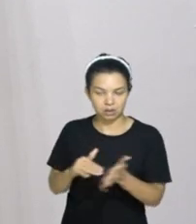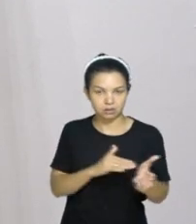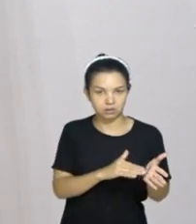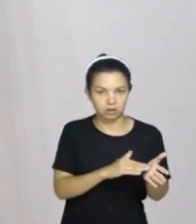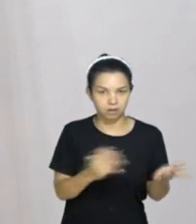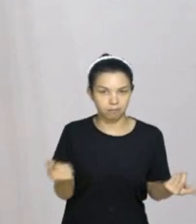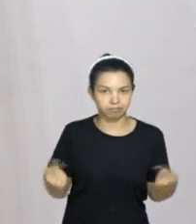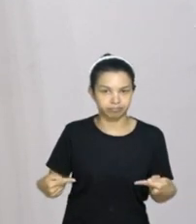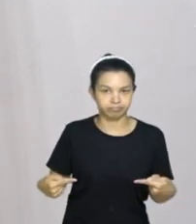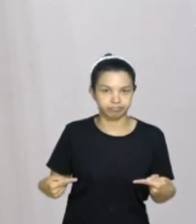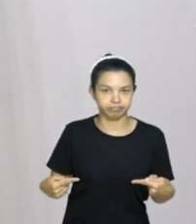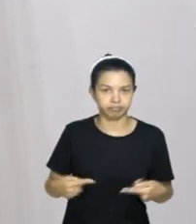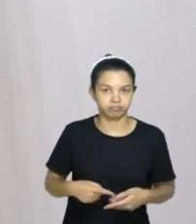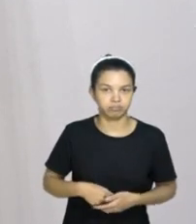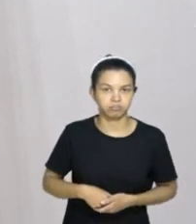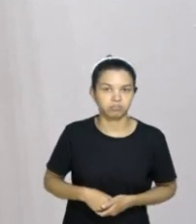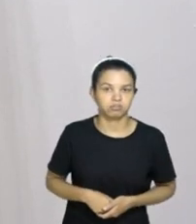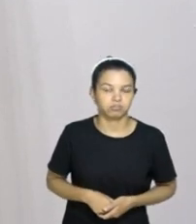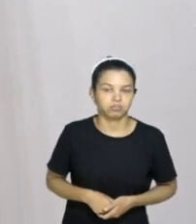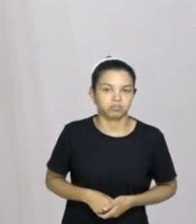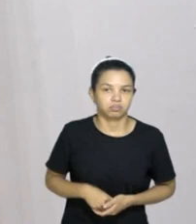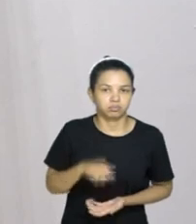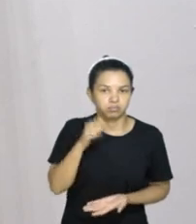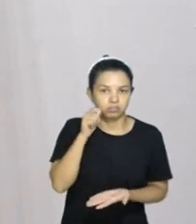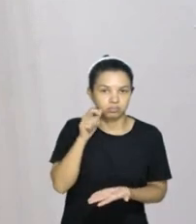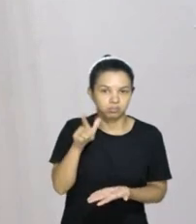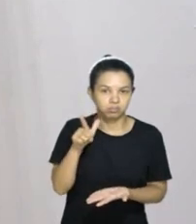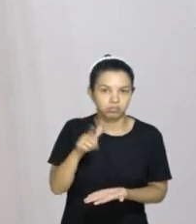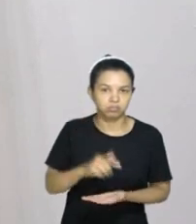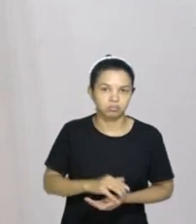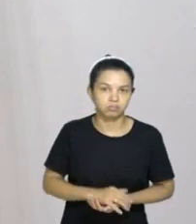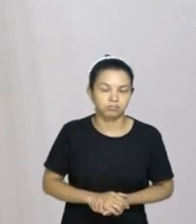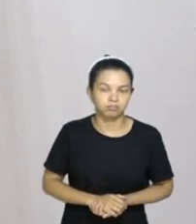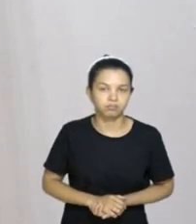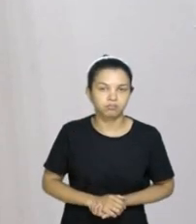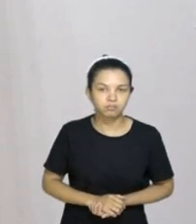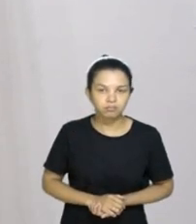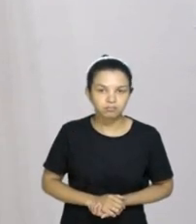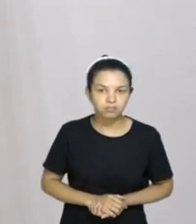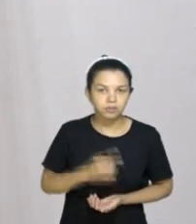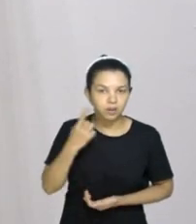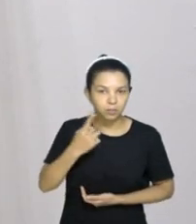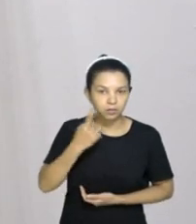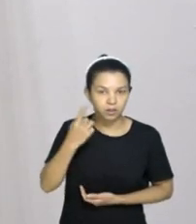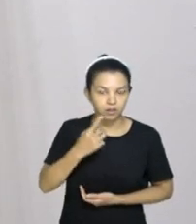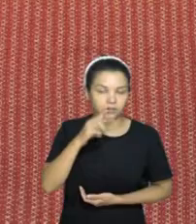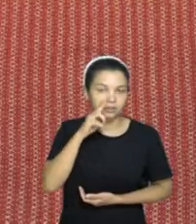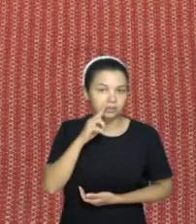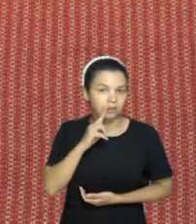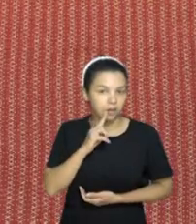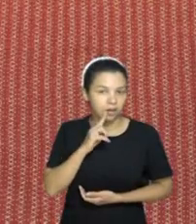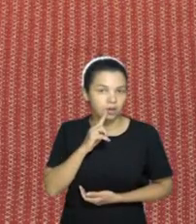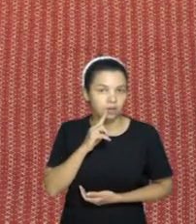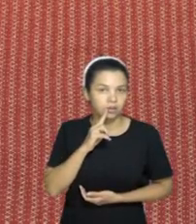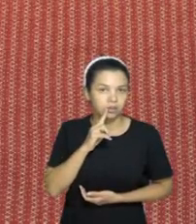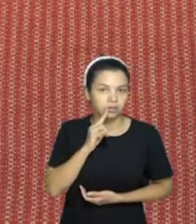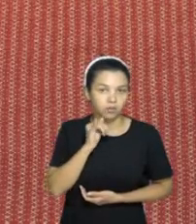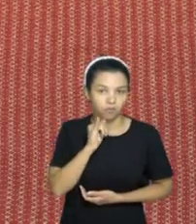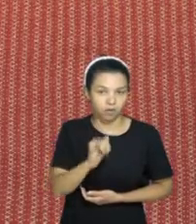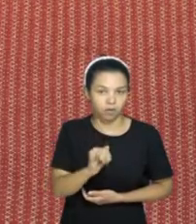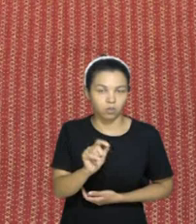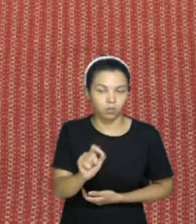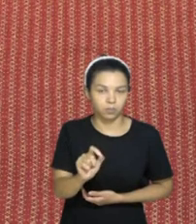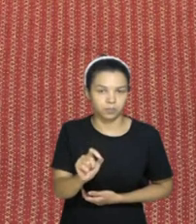Lunelli apesar do deputado ivanato quer dizer a vossa excelência que quando prefeito